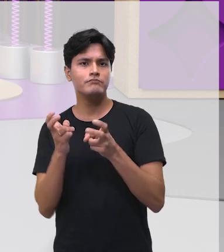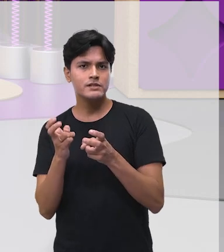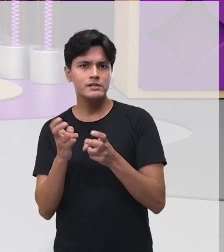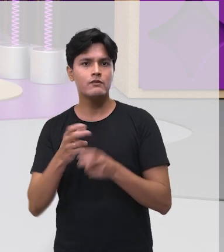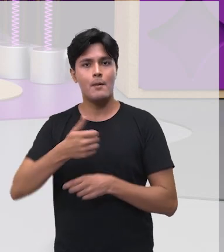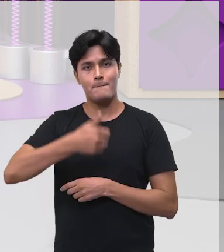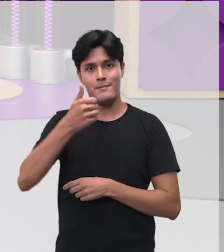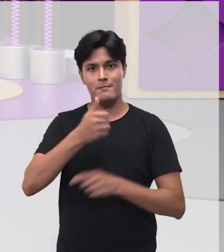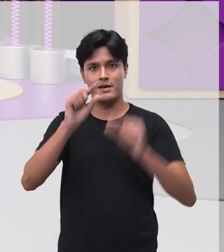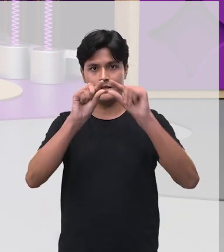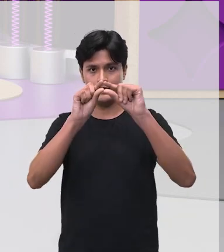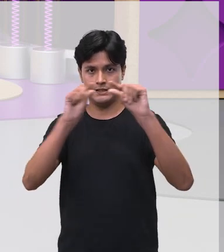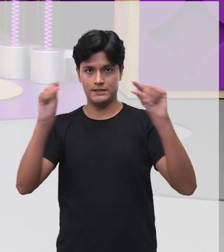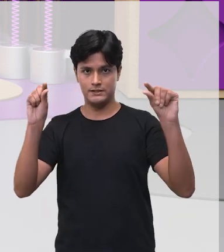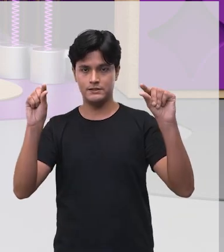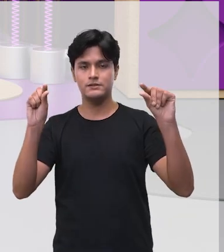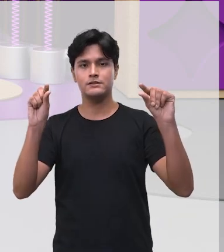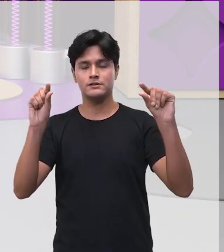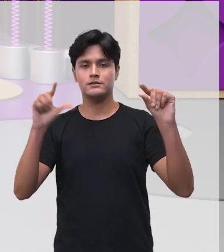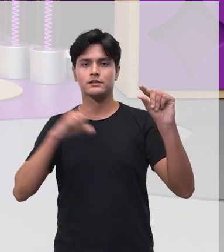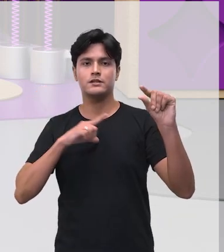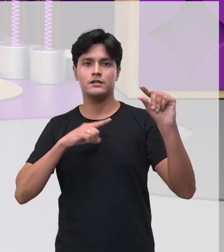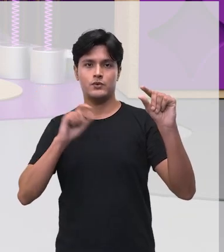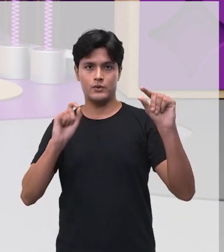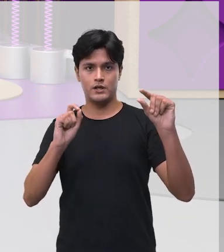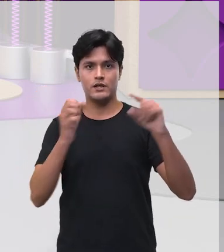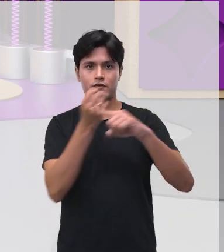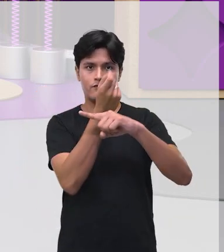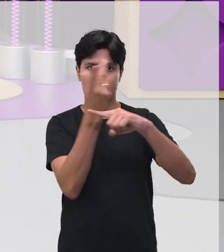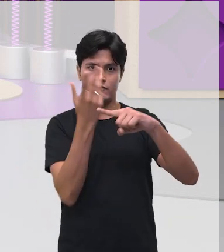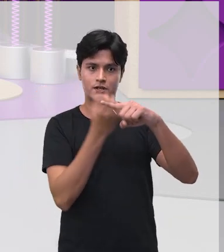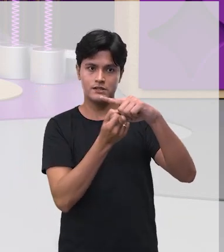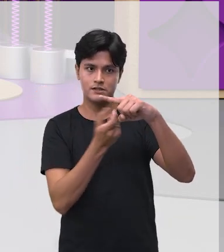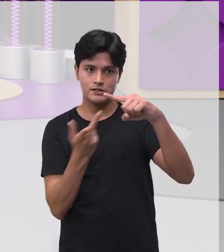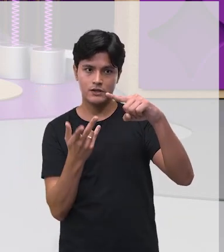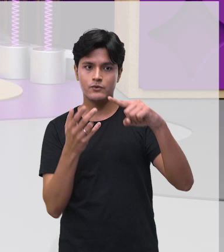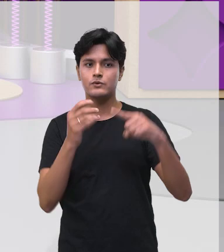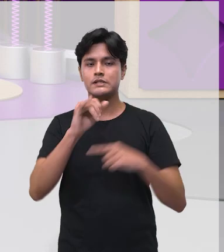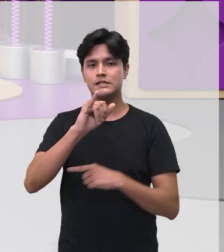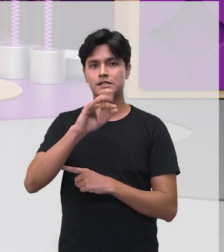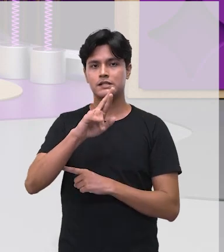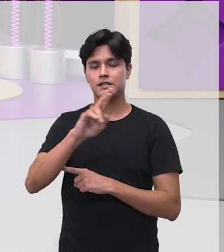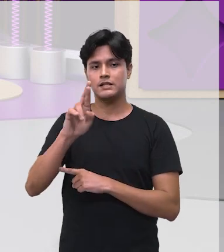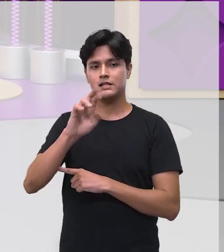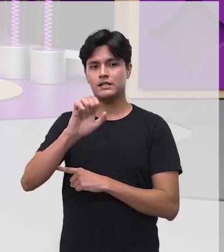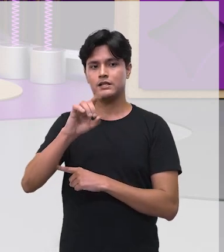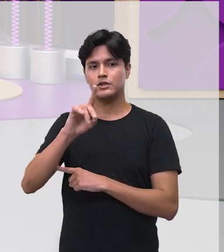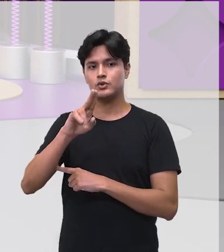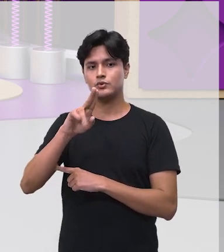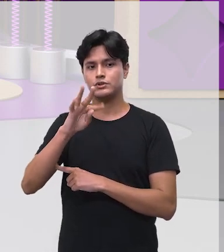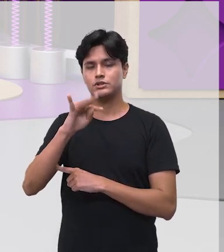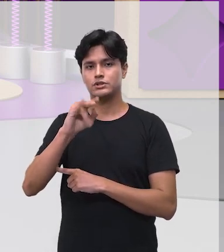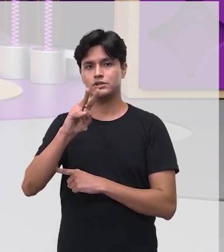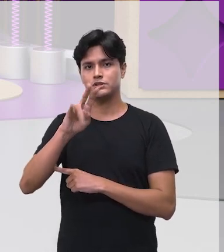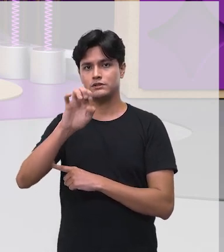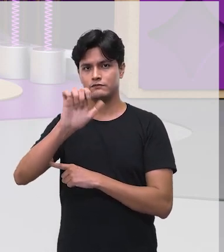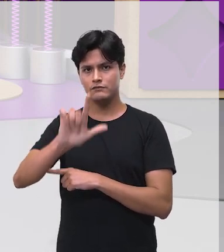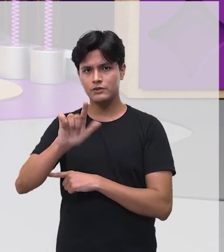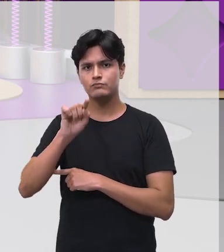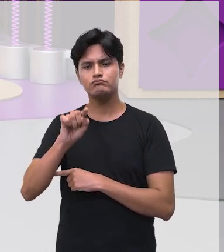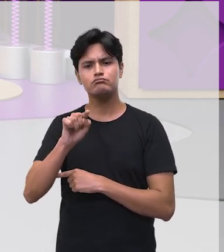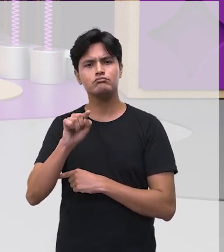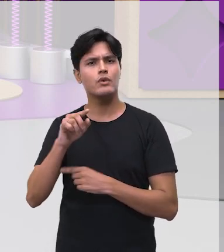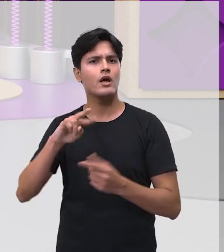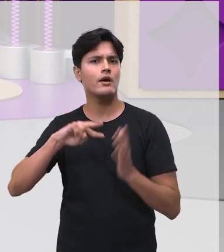na primeira linha eu tenho fração irredutível. O que é uma fração irredutível? É aquela que a gente não consegue mais